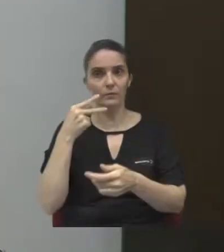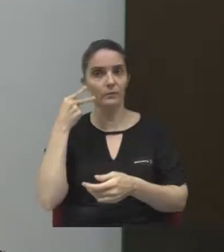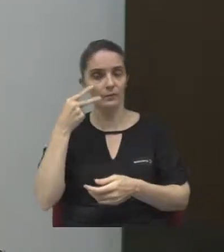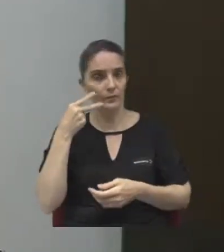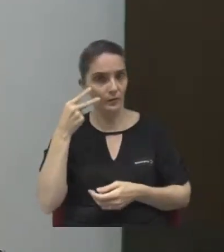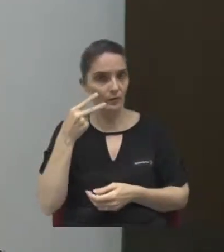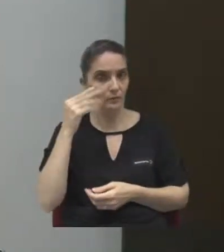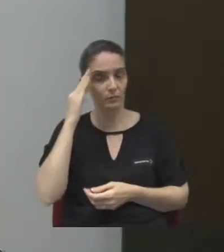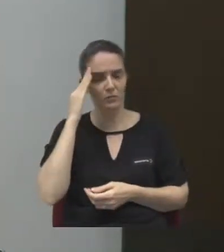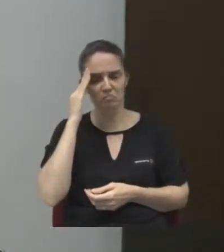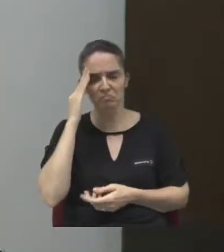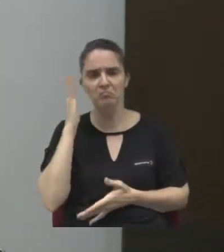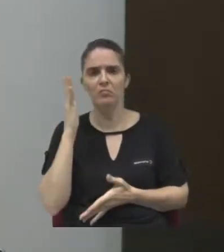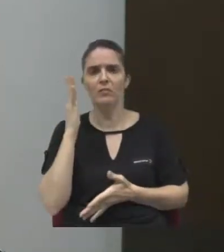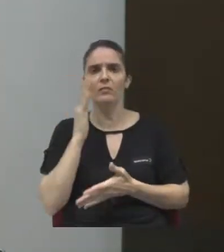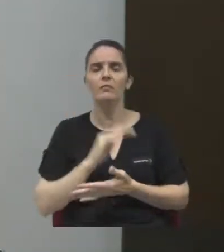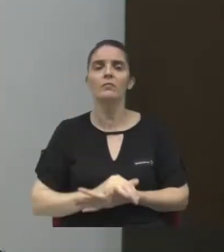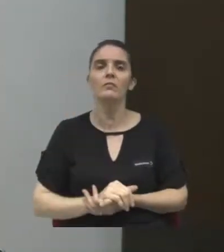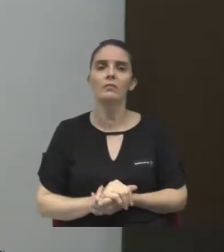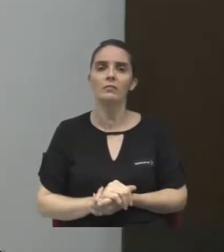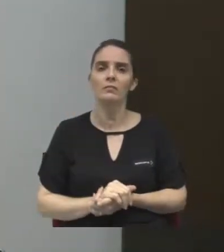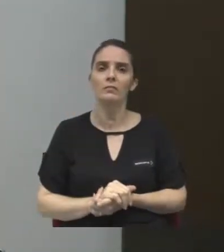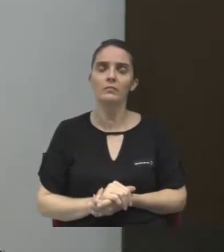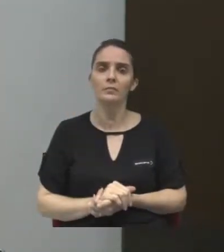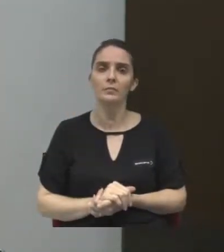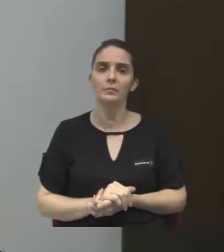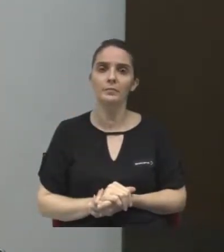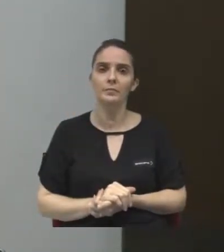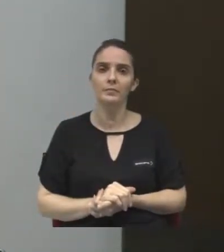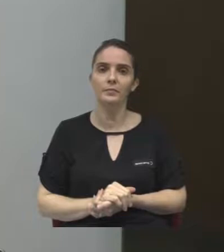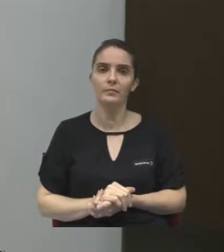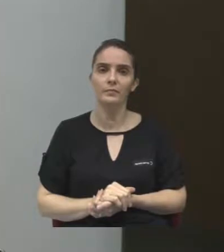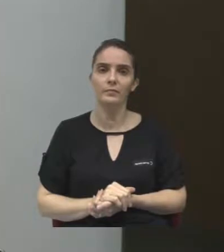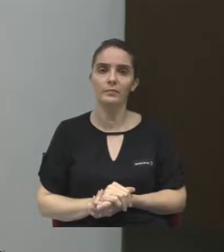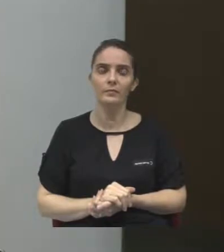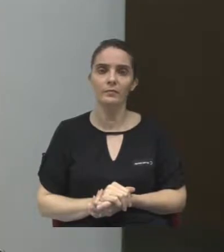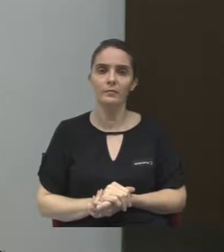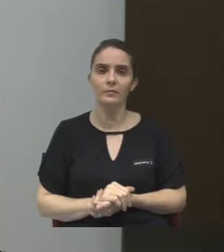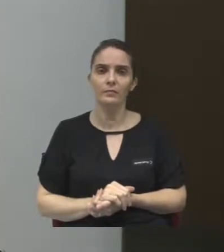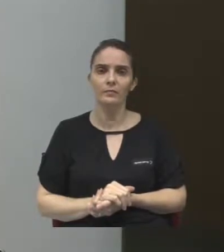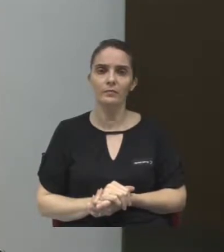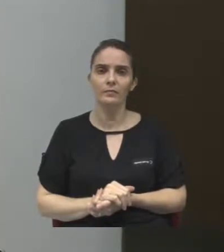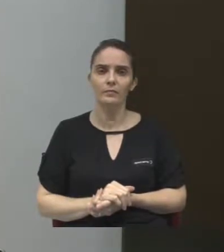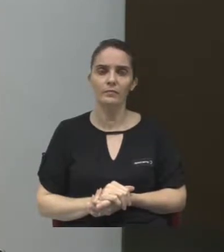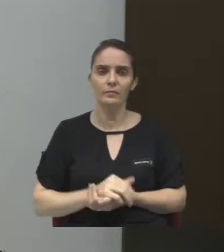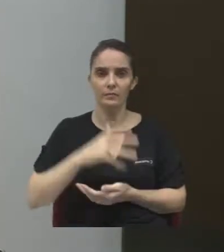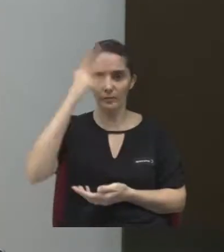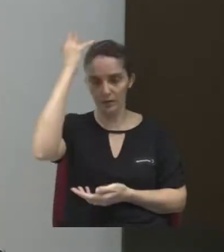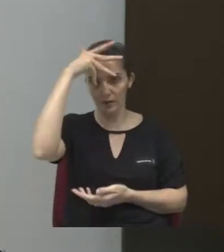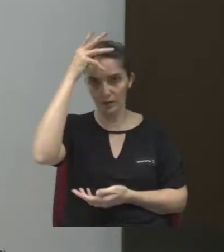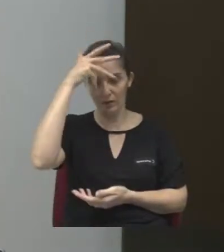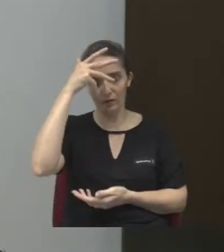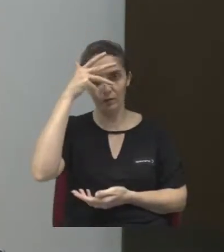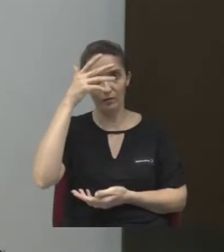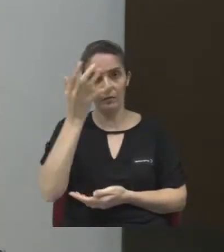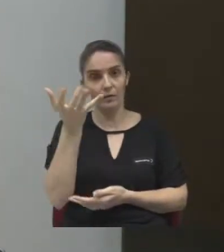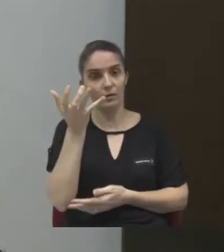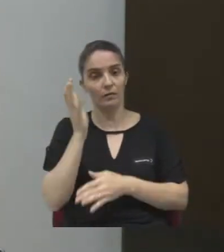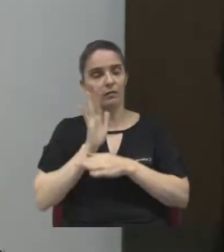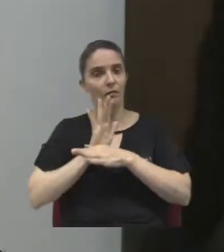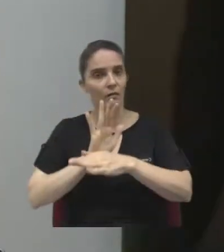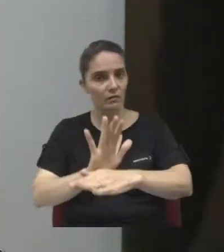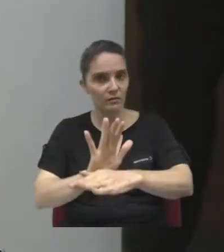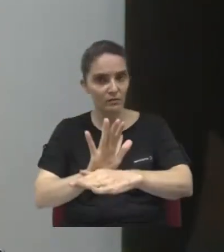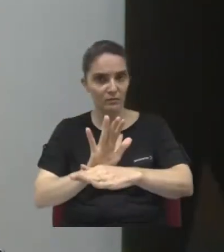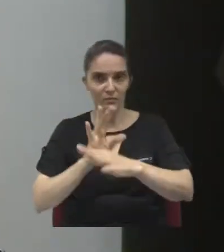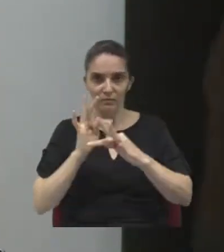que entendam essa posição e me tenham como uma pessoa que pode auxiliar na